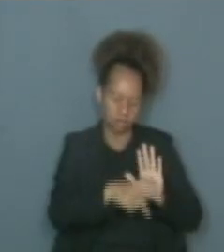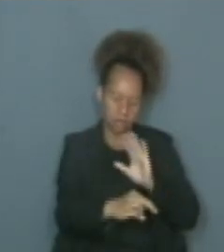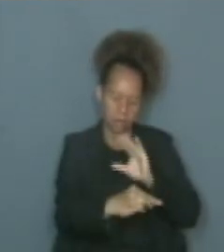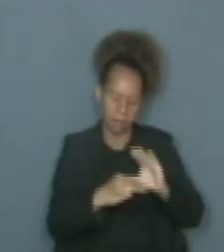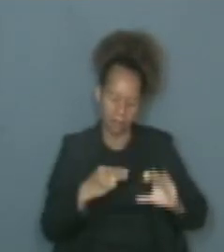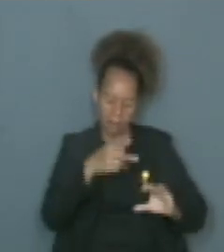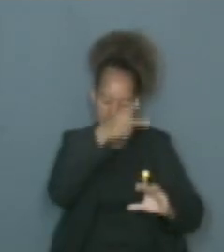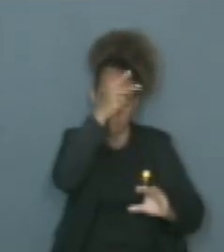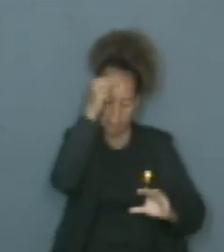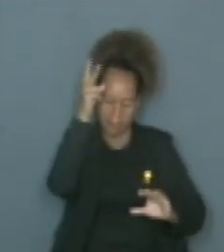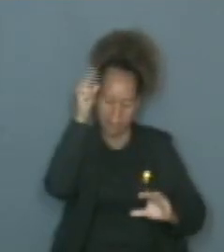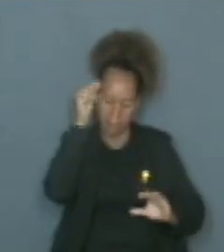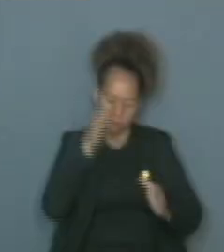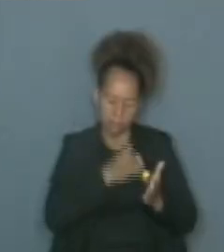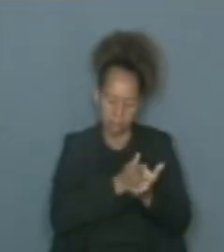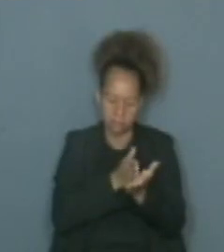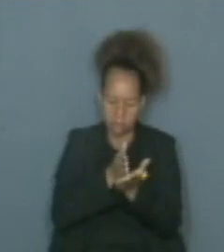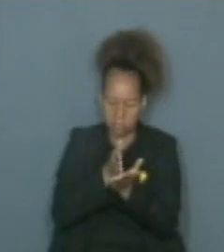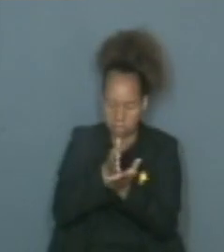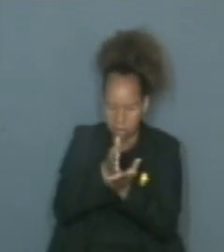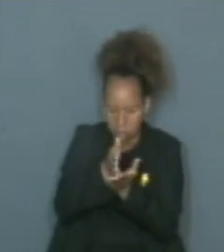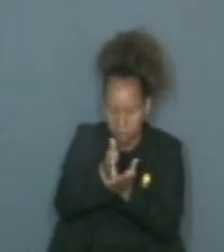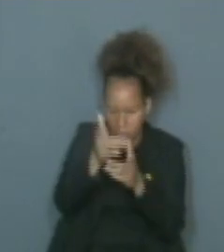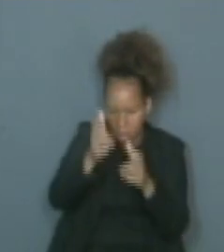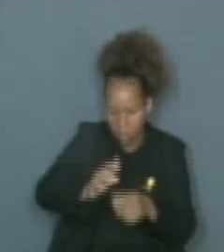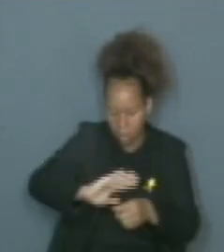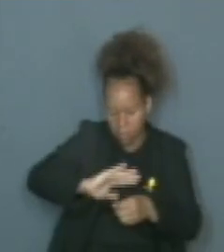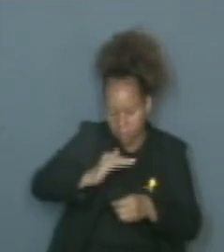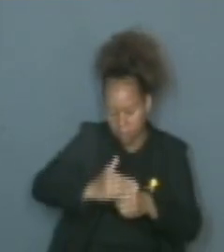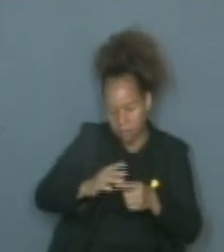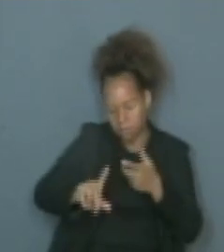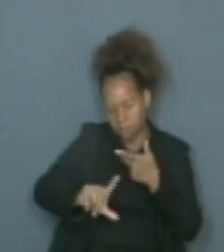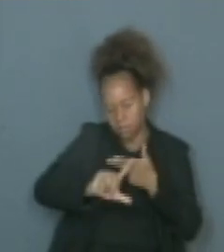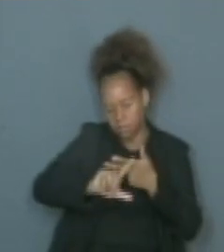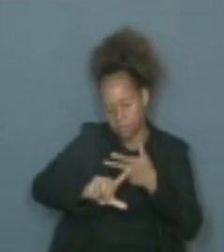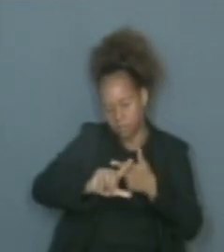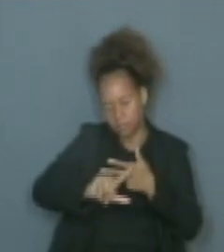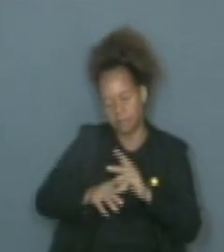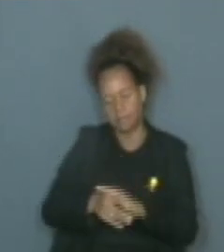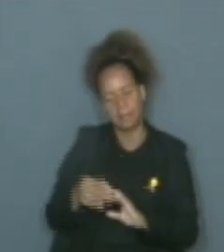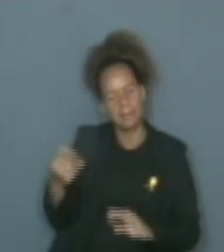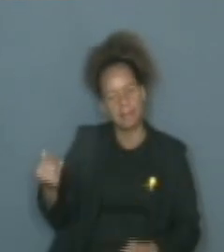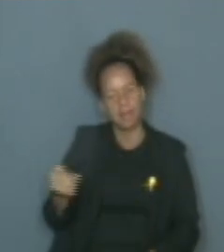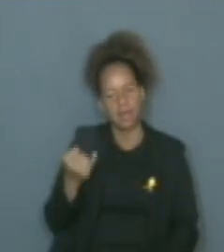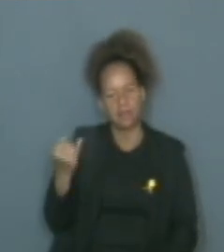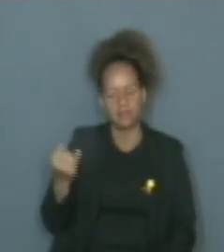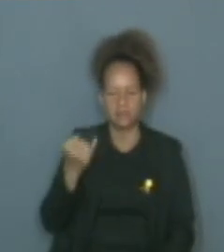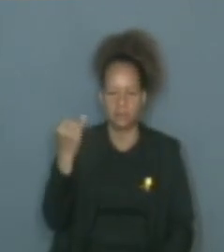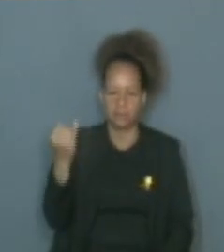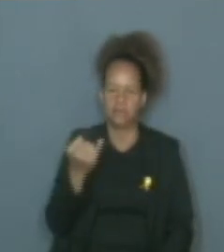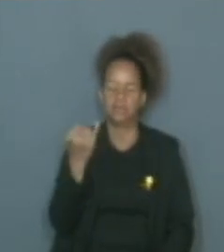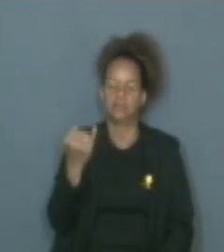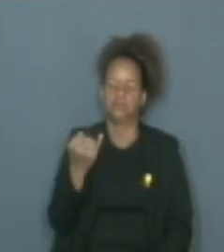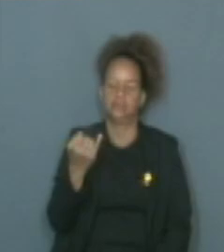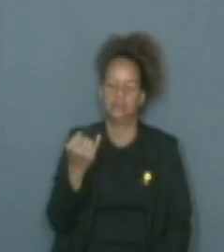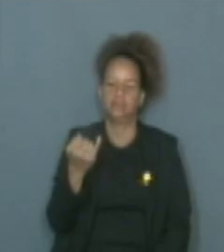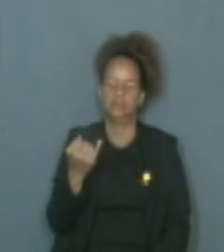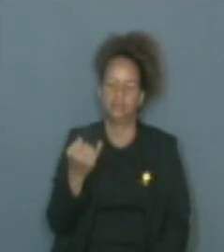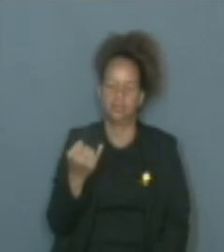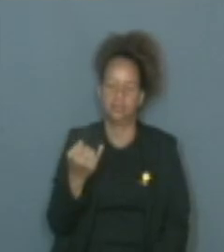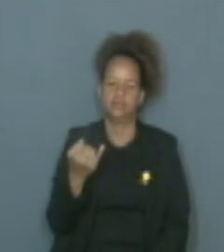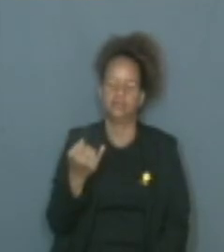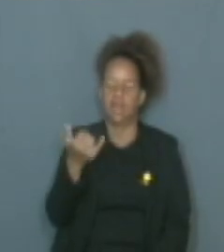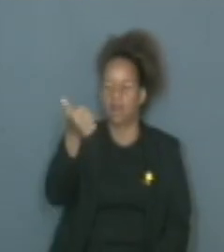manda, caminha aqui nessa casa legislativa. Então é importante fazer o registro aqui